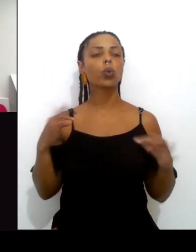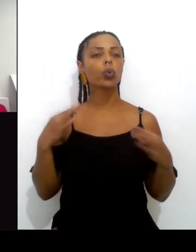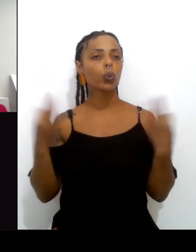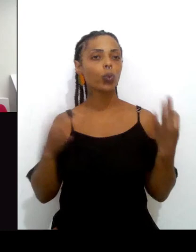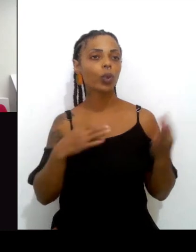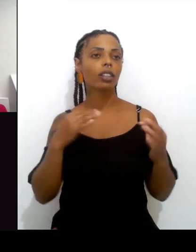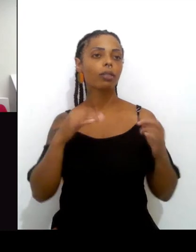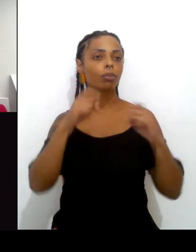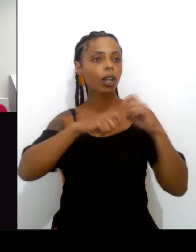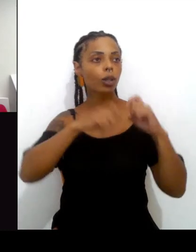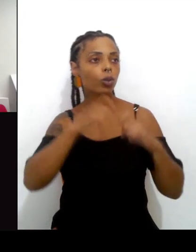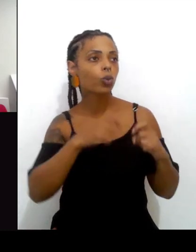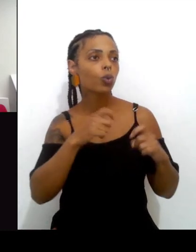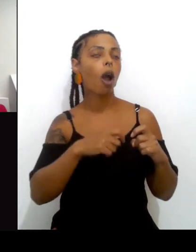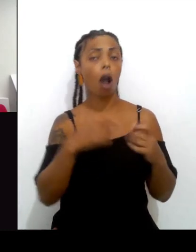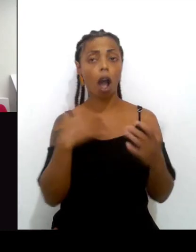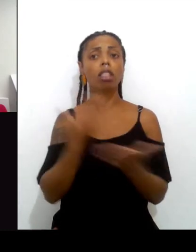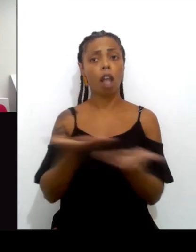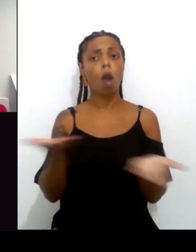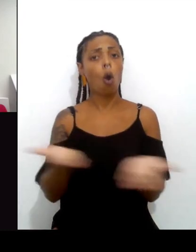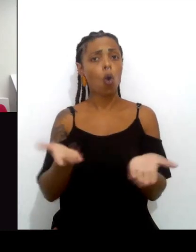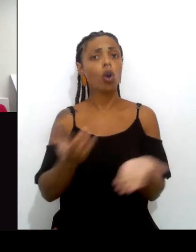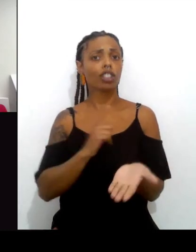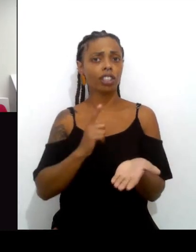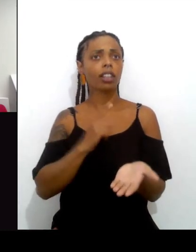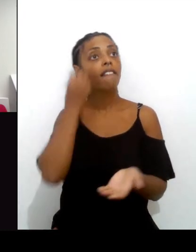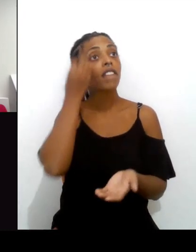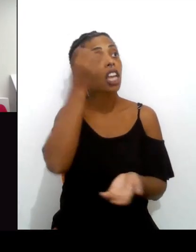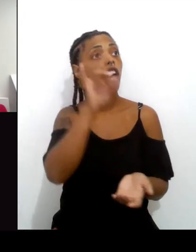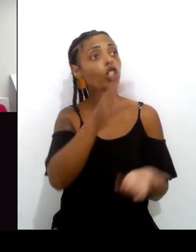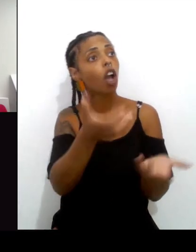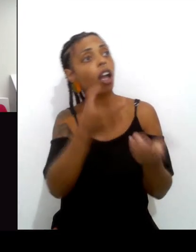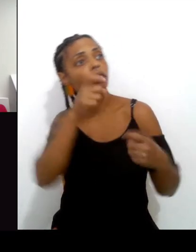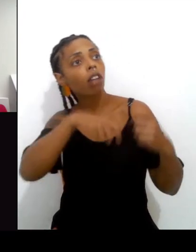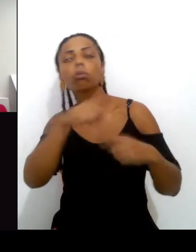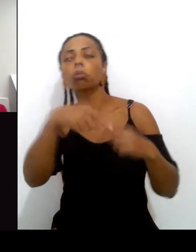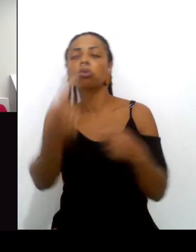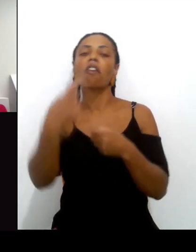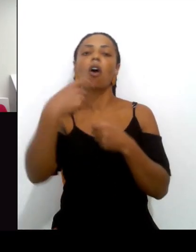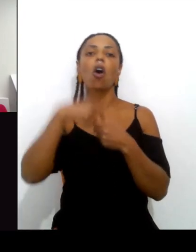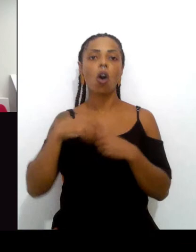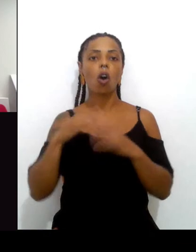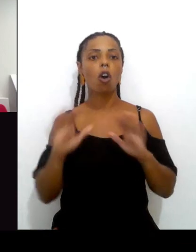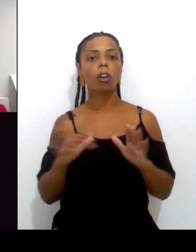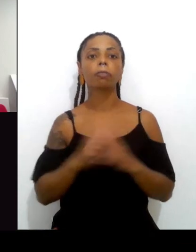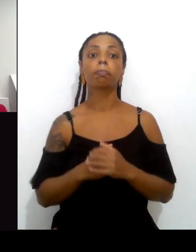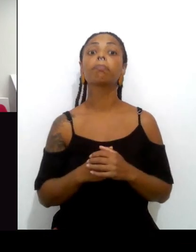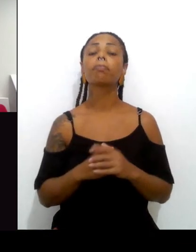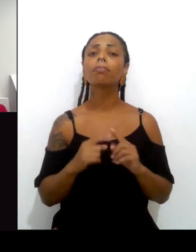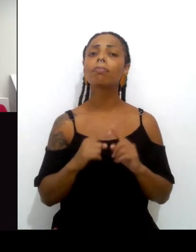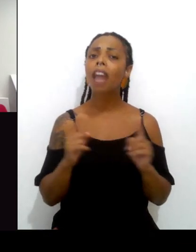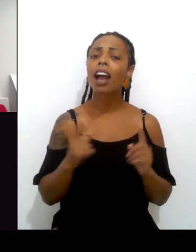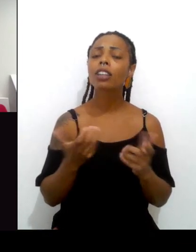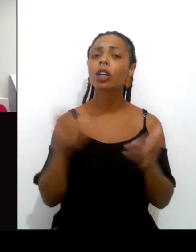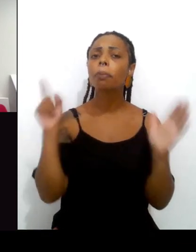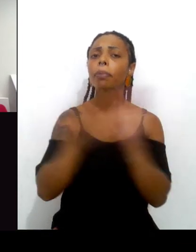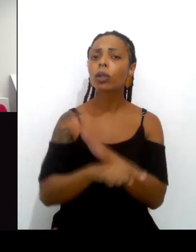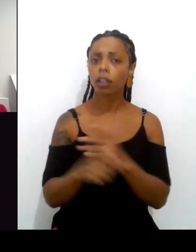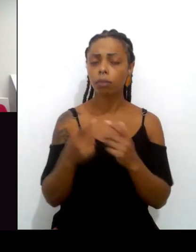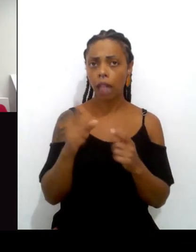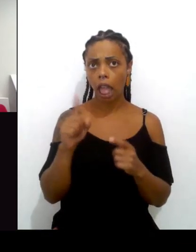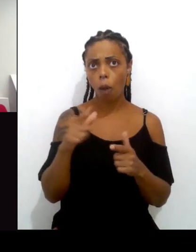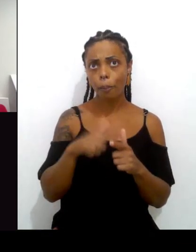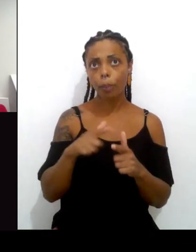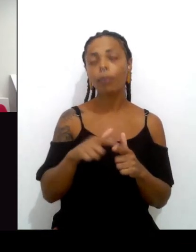bom ainda hoje existe Então queria te perguntar você vê isso como um problema e a gente não tá falando aqui